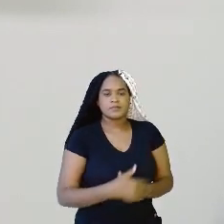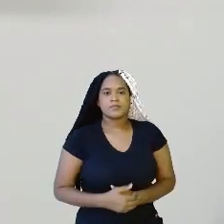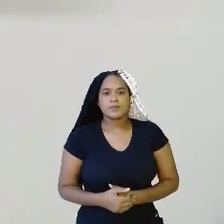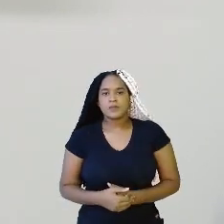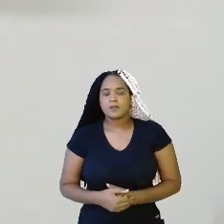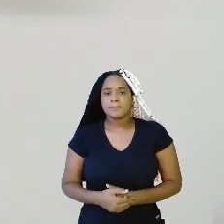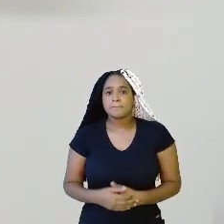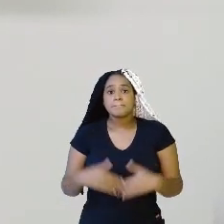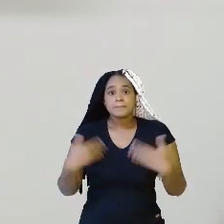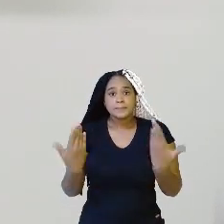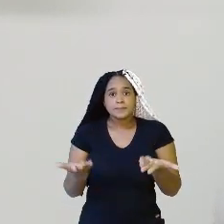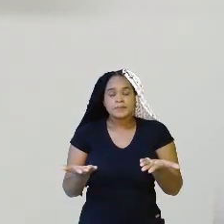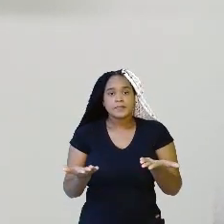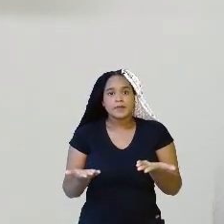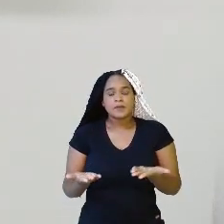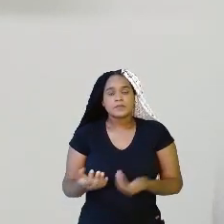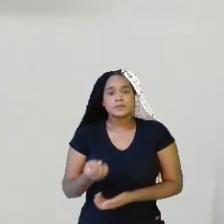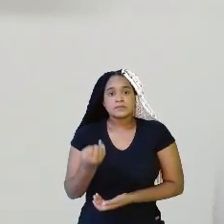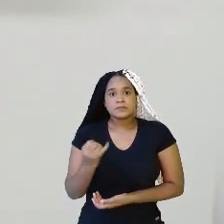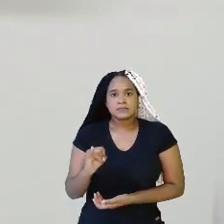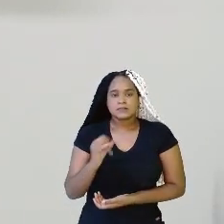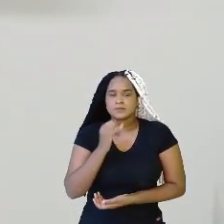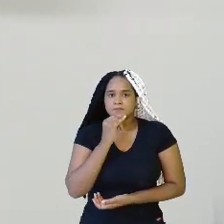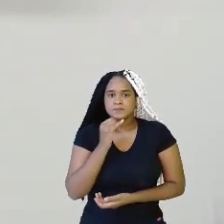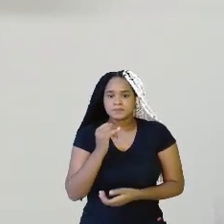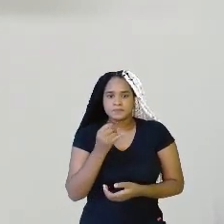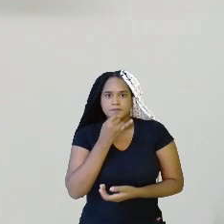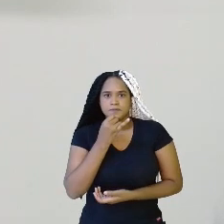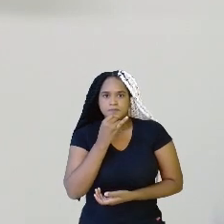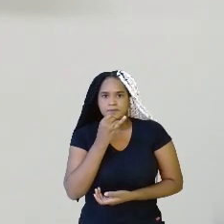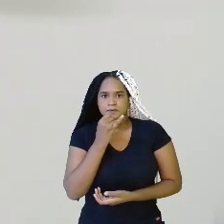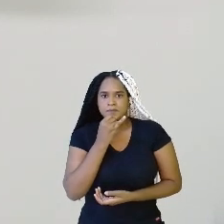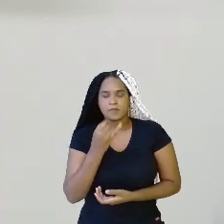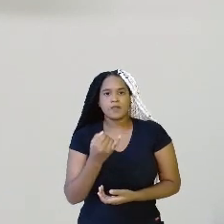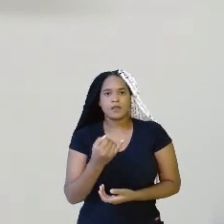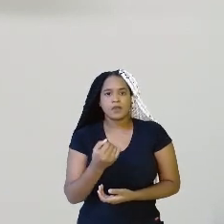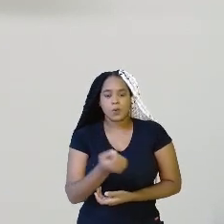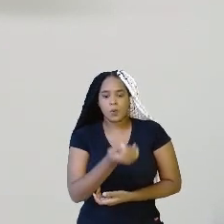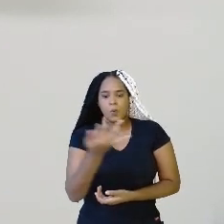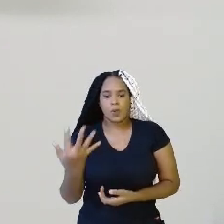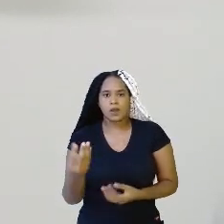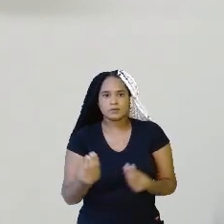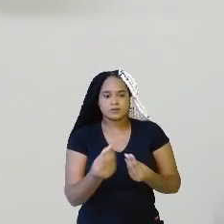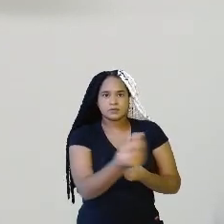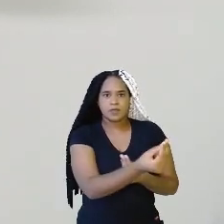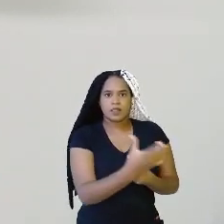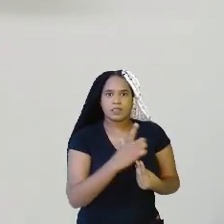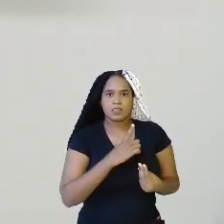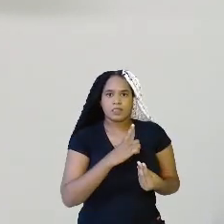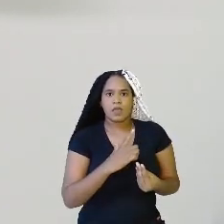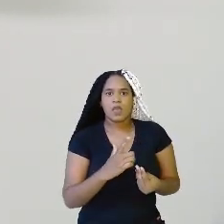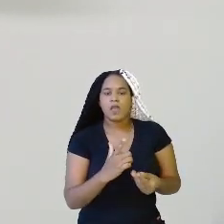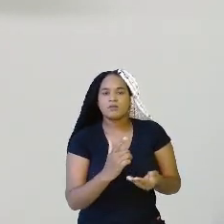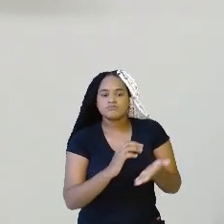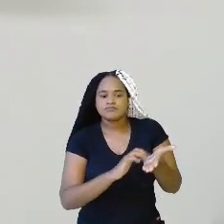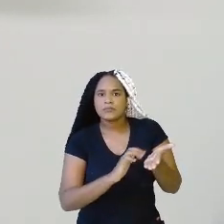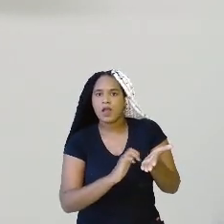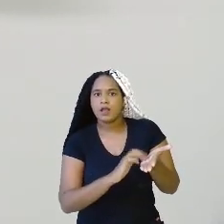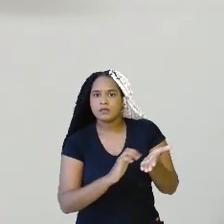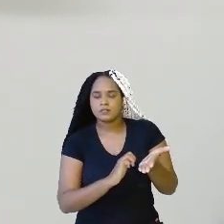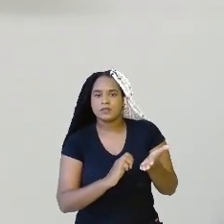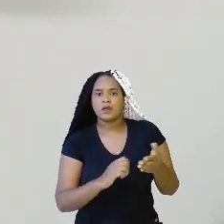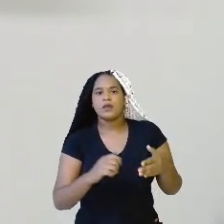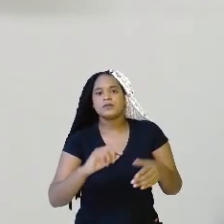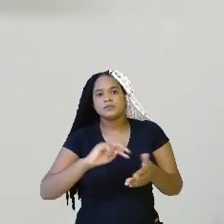diferença. Exatamente. Se eu falo de diferença, eu estou falando de subtração. E